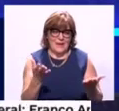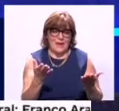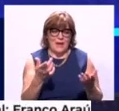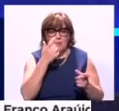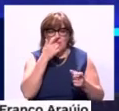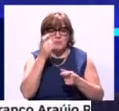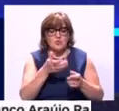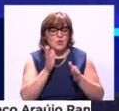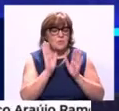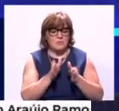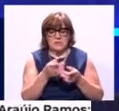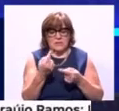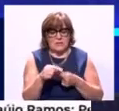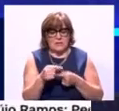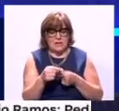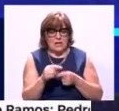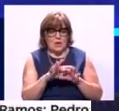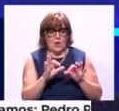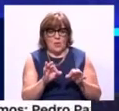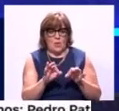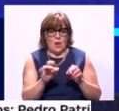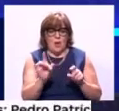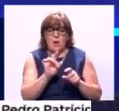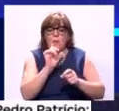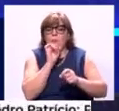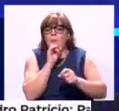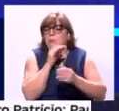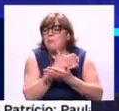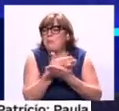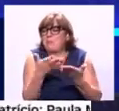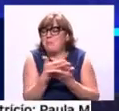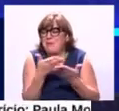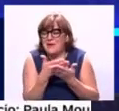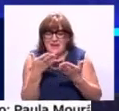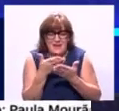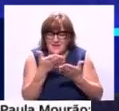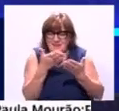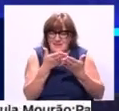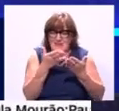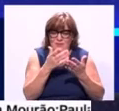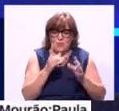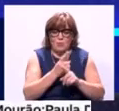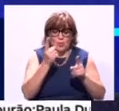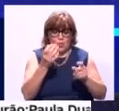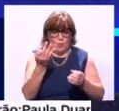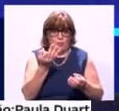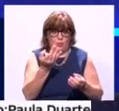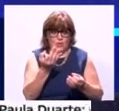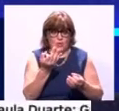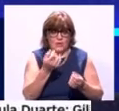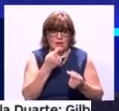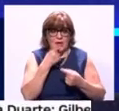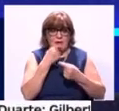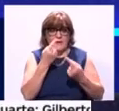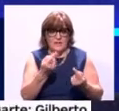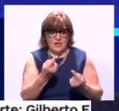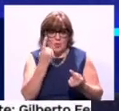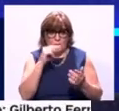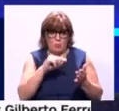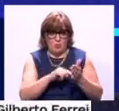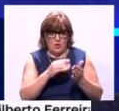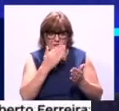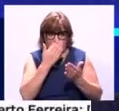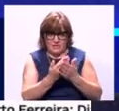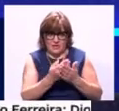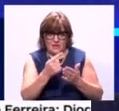Uma pessoa tem que estar... não é possível. Não é possível. Porque o Porto diz que estamos um ponto à frente.